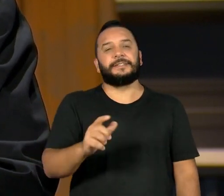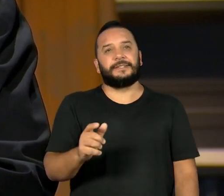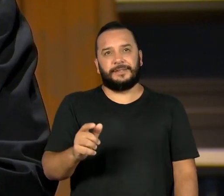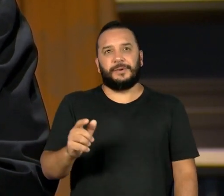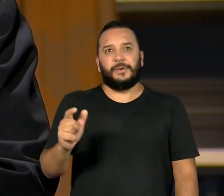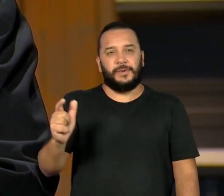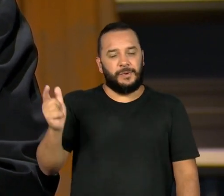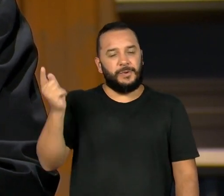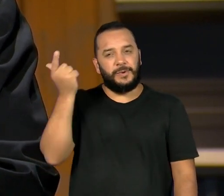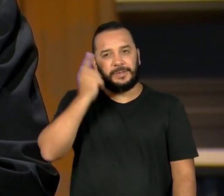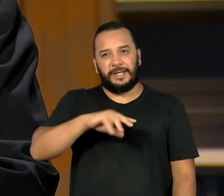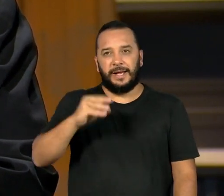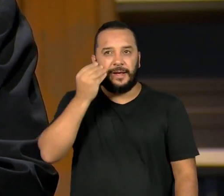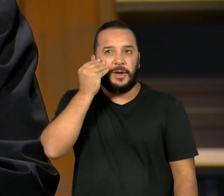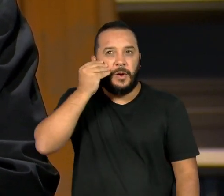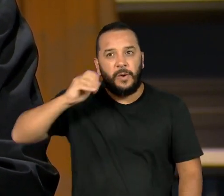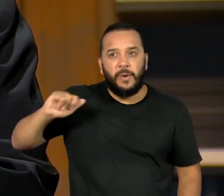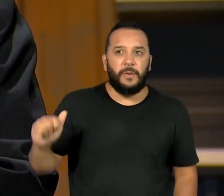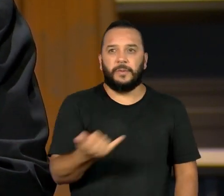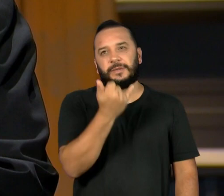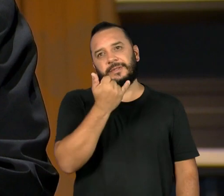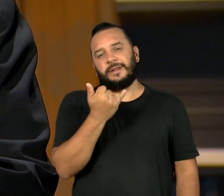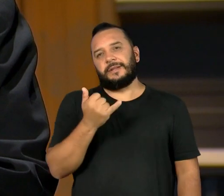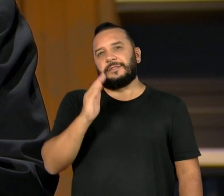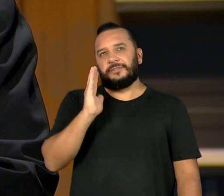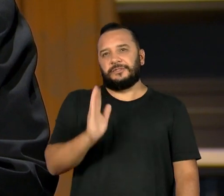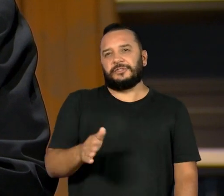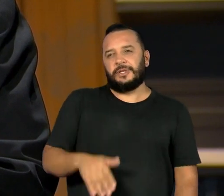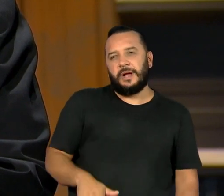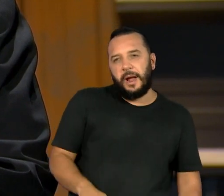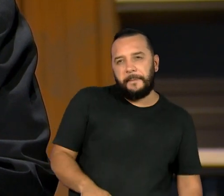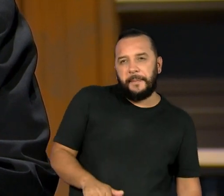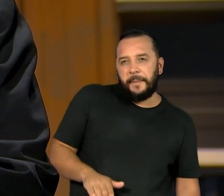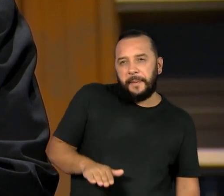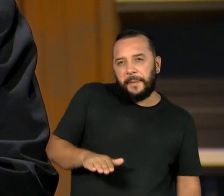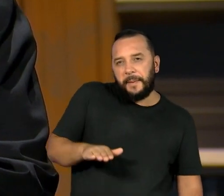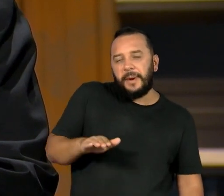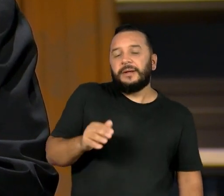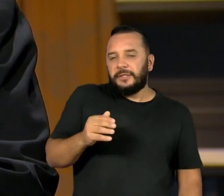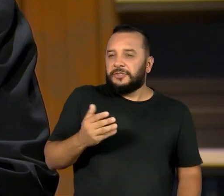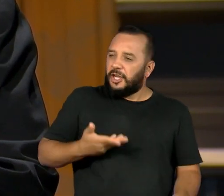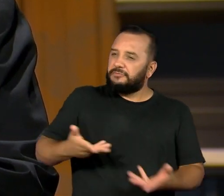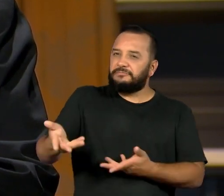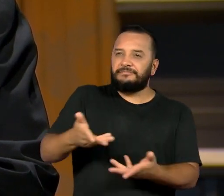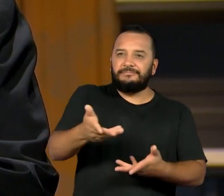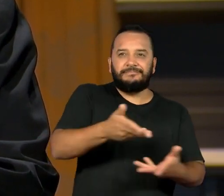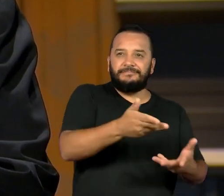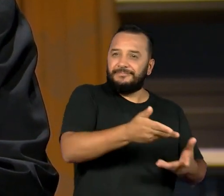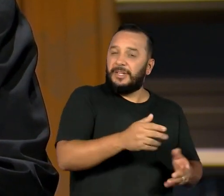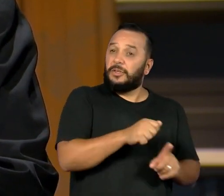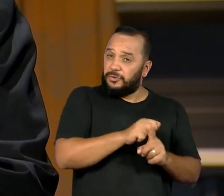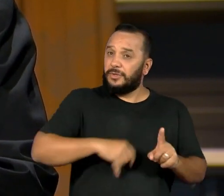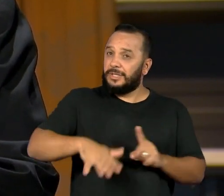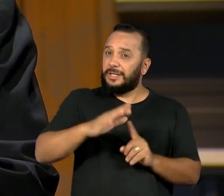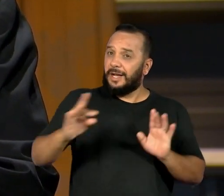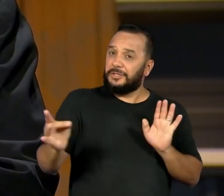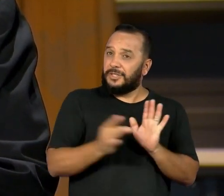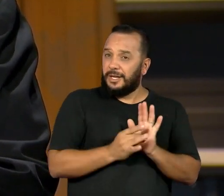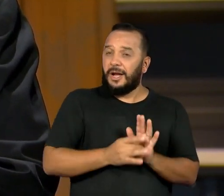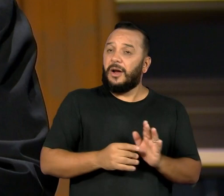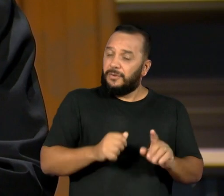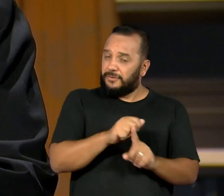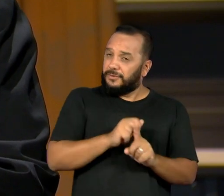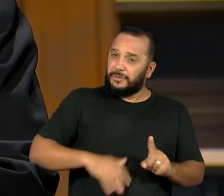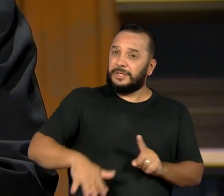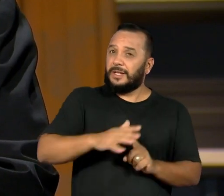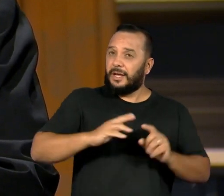preciosa oportunidade de, desde a primeira infância, conviver com o que é a sociedade, o que é a espécie humana,